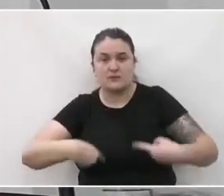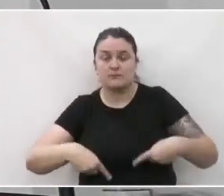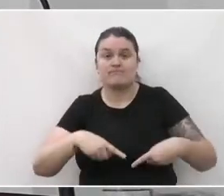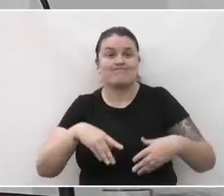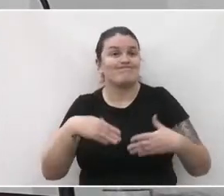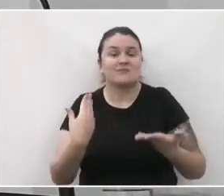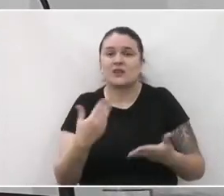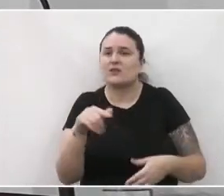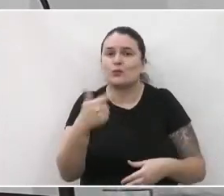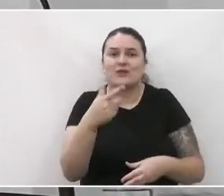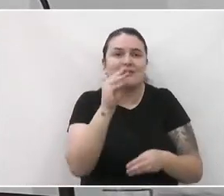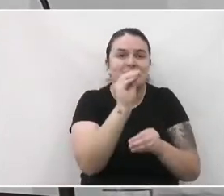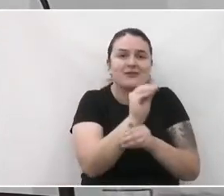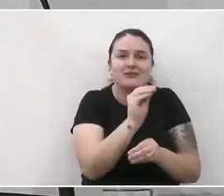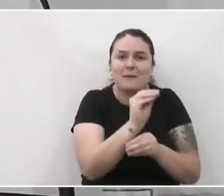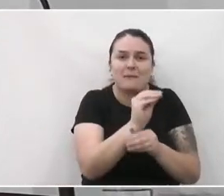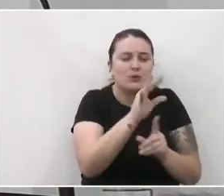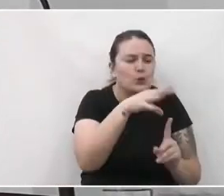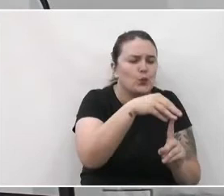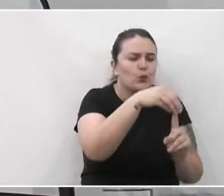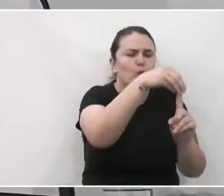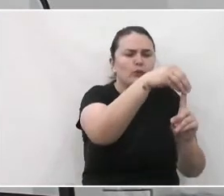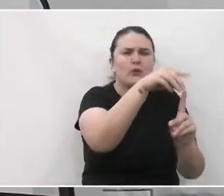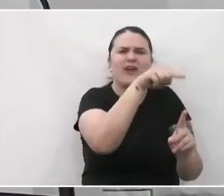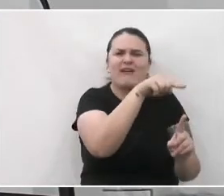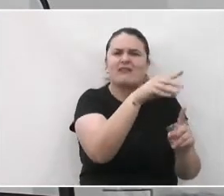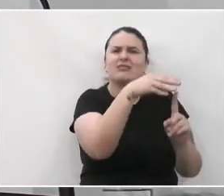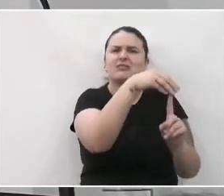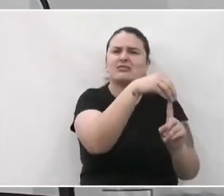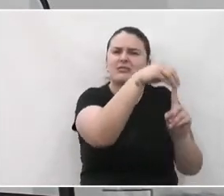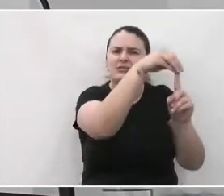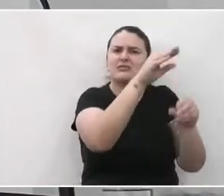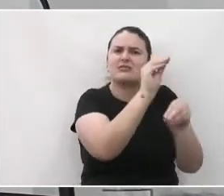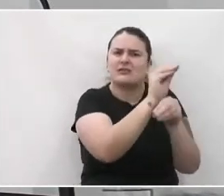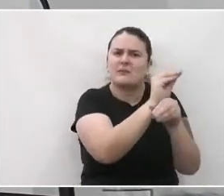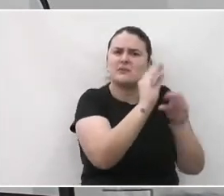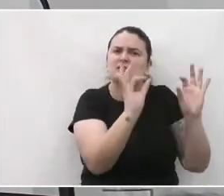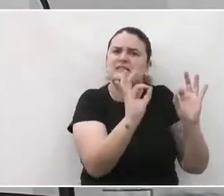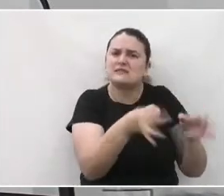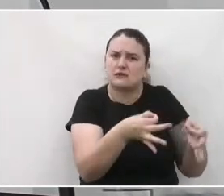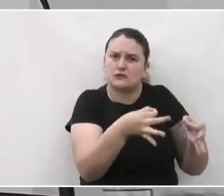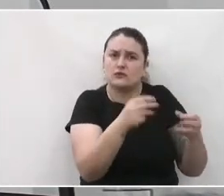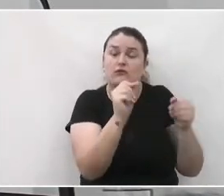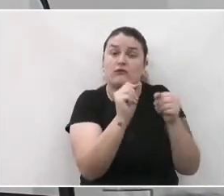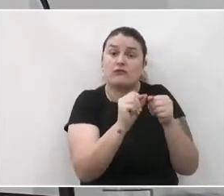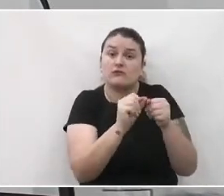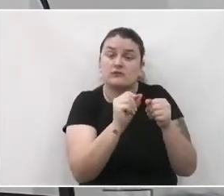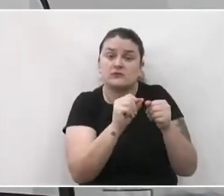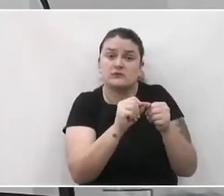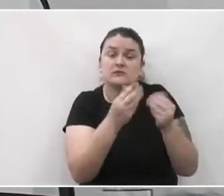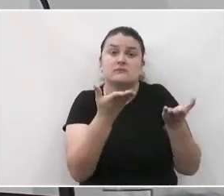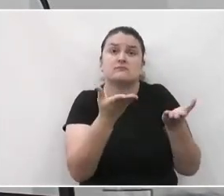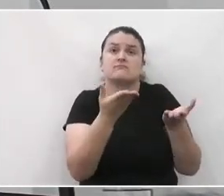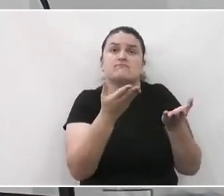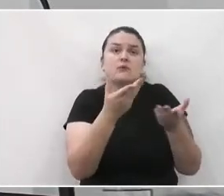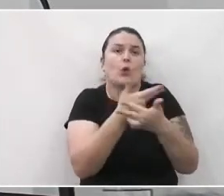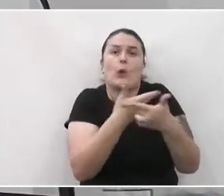um tratamento que seja suficientemente correto para que faça